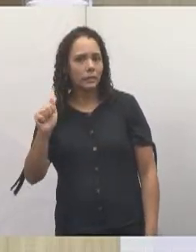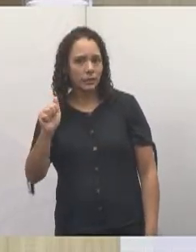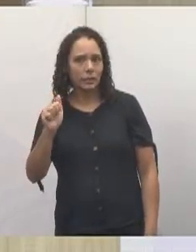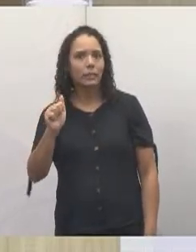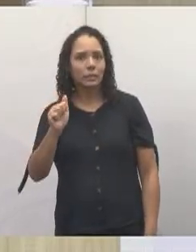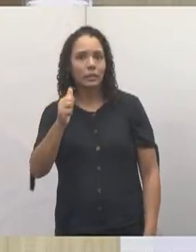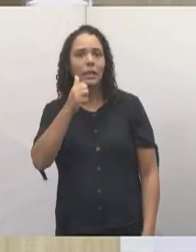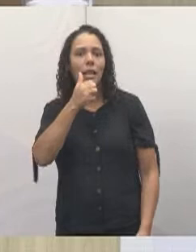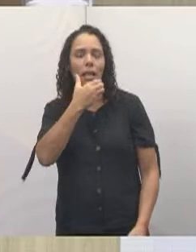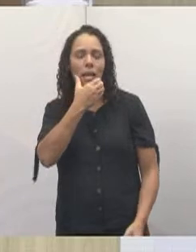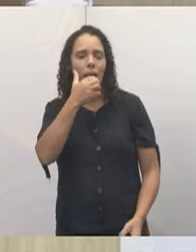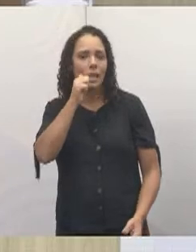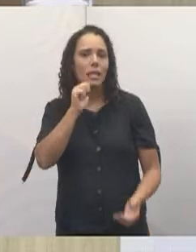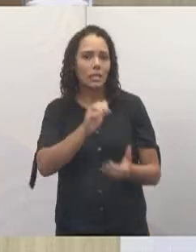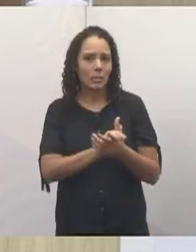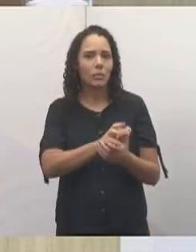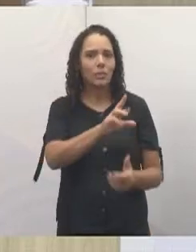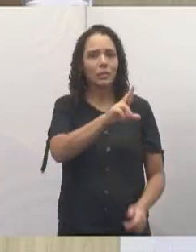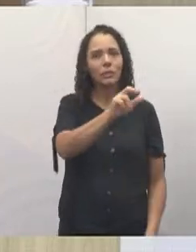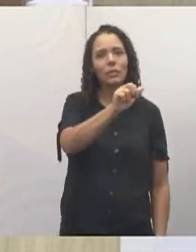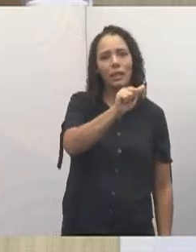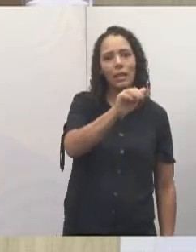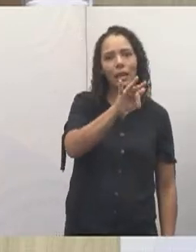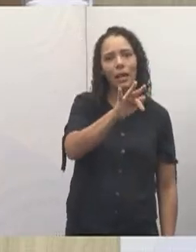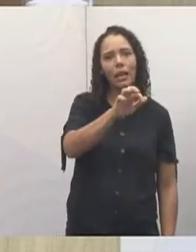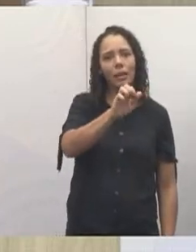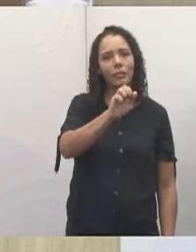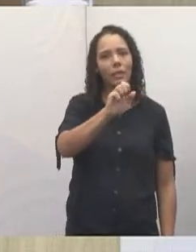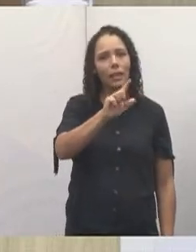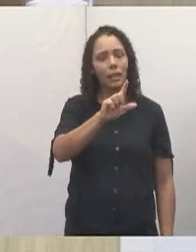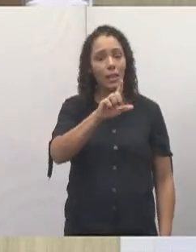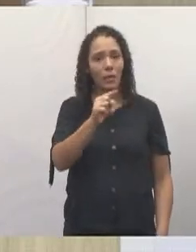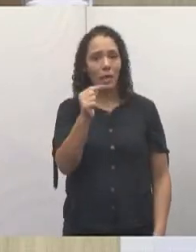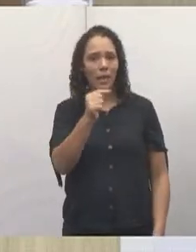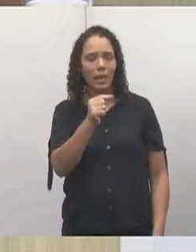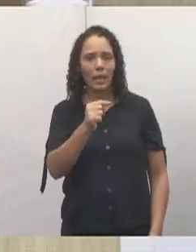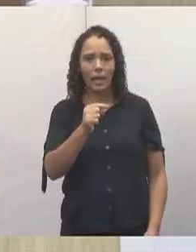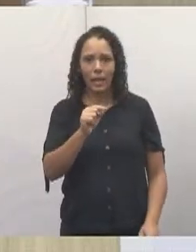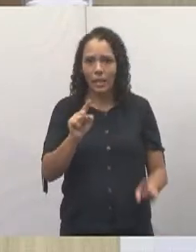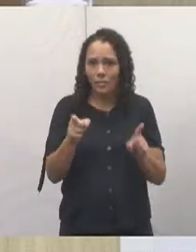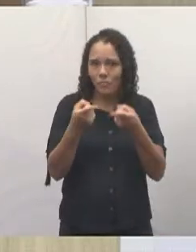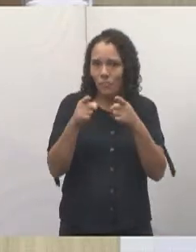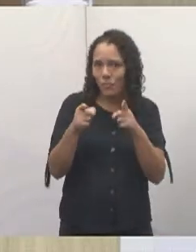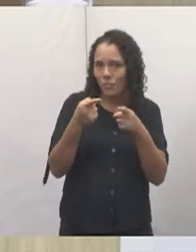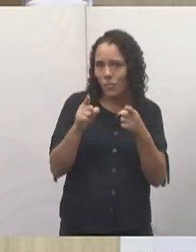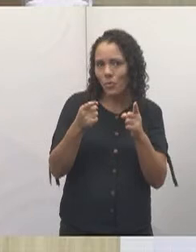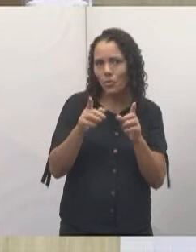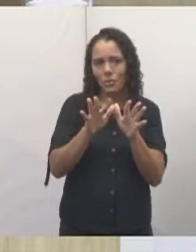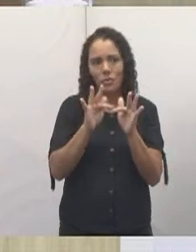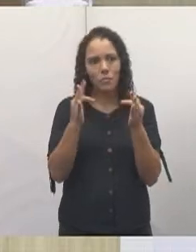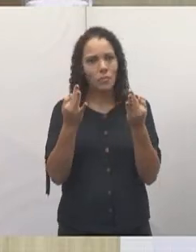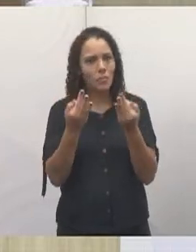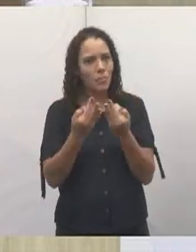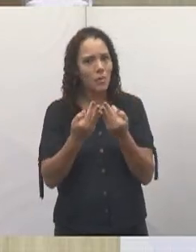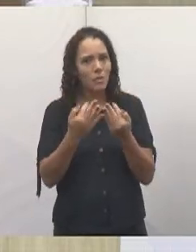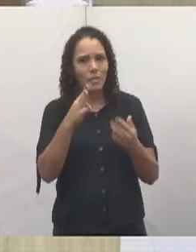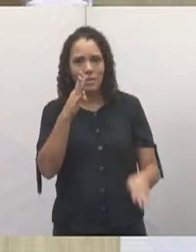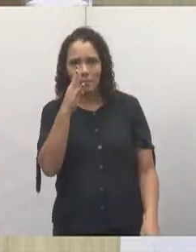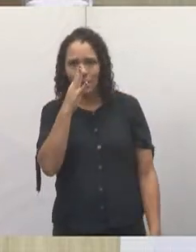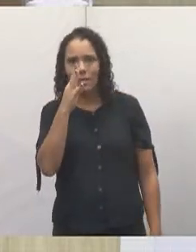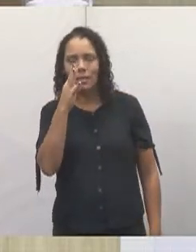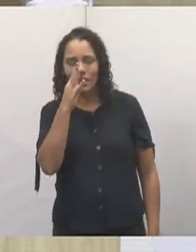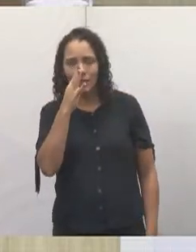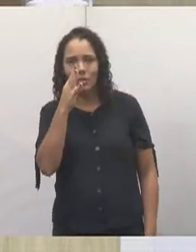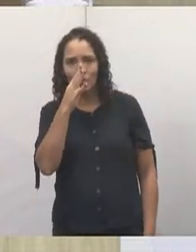esposa do Rafael, um brilhante músico aqui do nosso município, é uma família exemplar que a gente admira, que a gente conhece. Então,